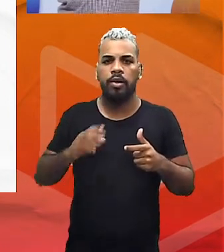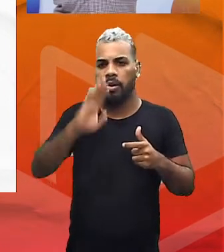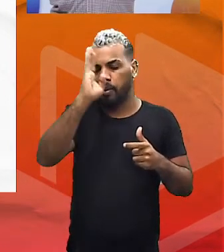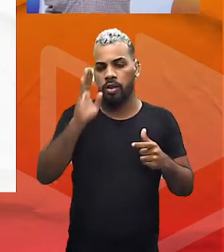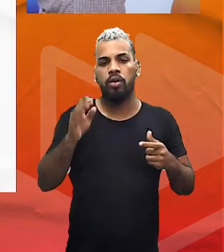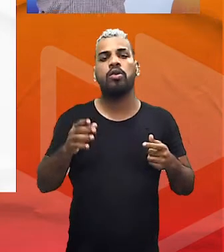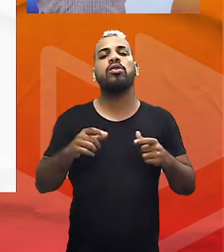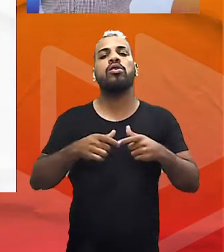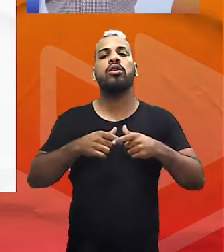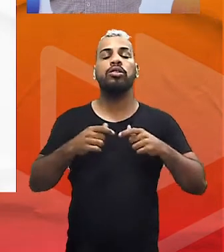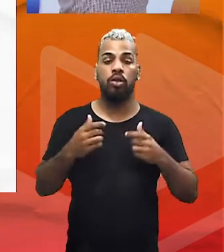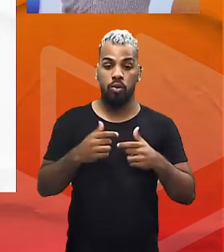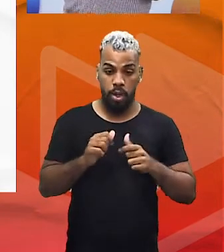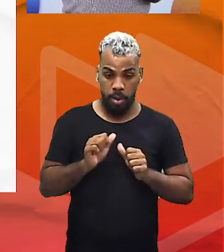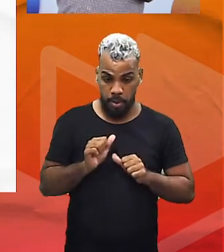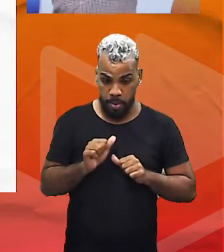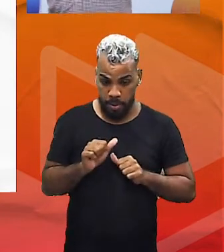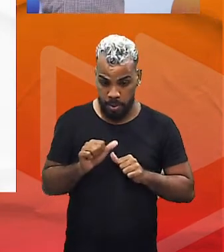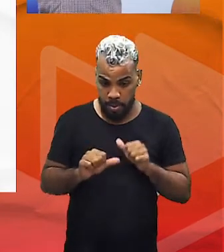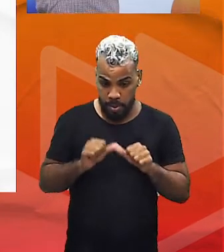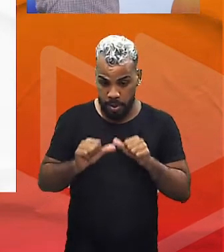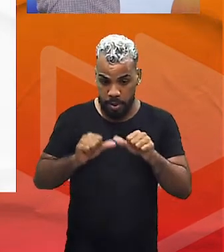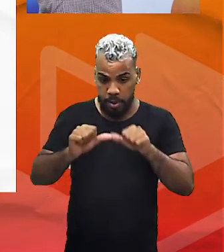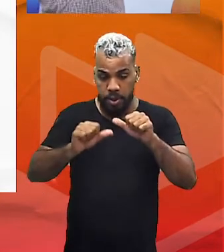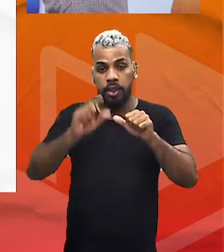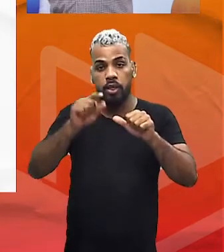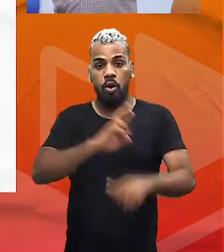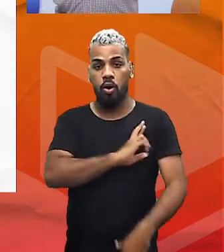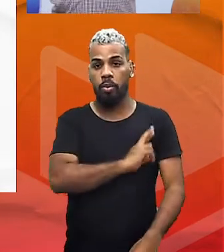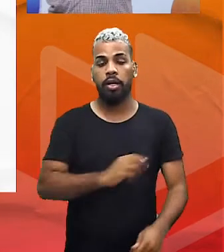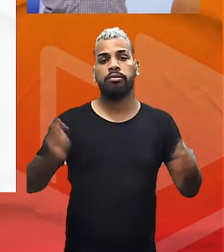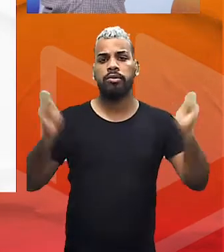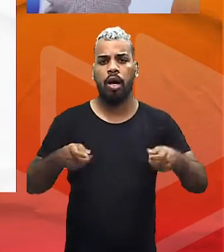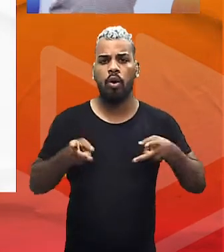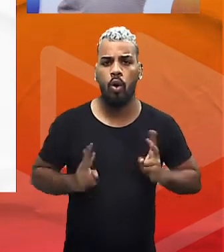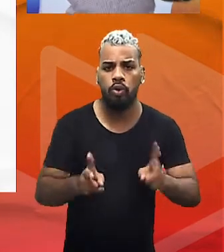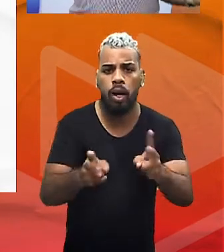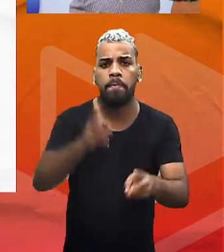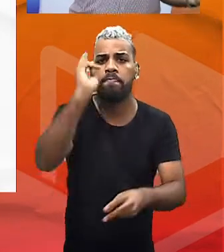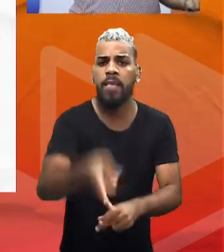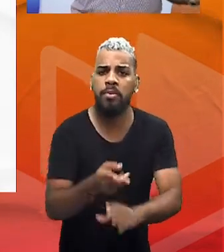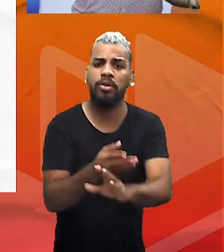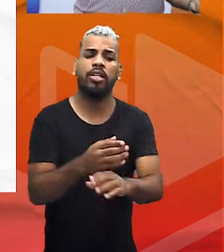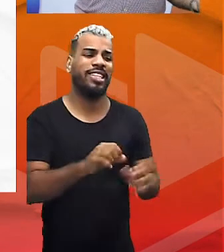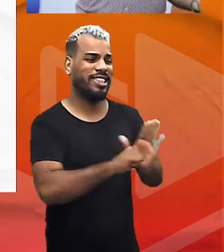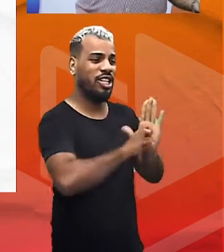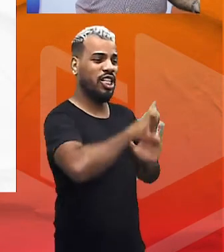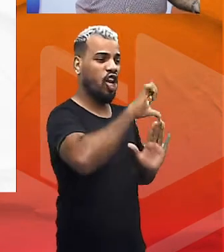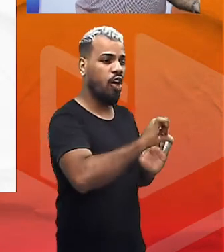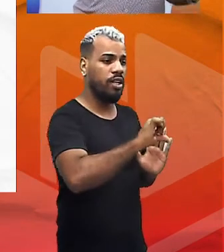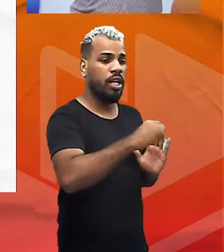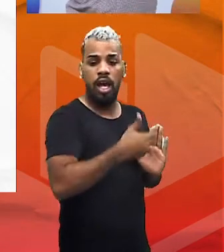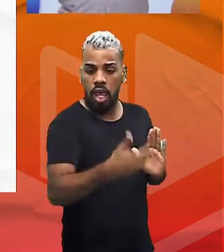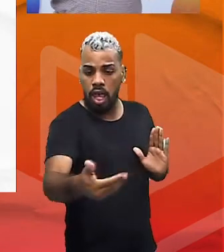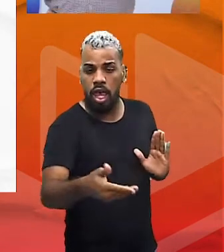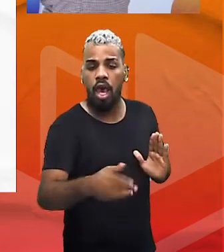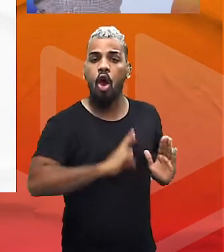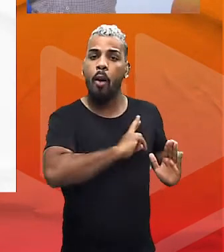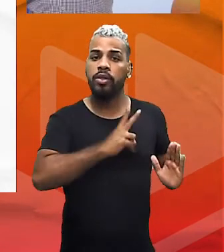vão se transformando. Então o romantismo não poderia continuar com aquela mentalidade do início do século XIX. Então a coisa